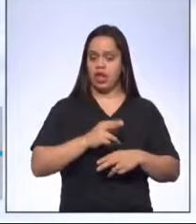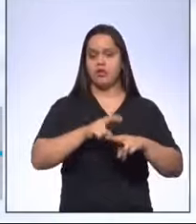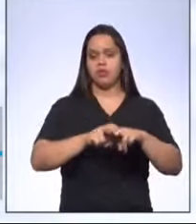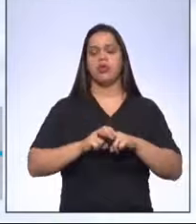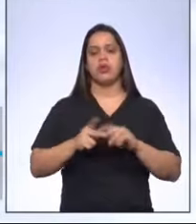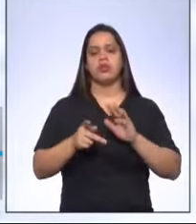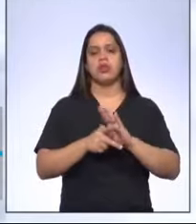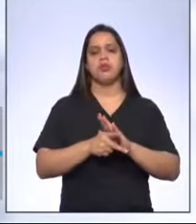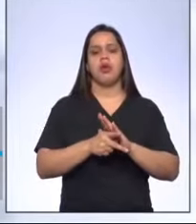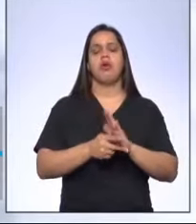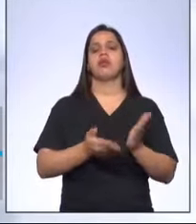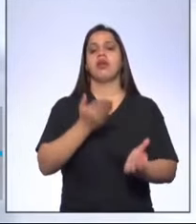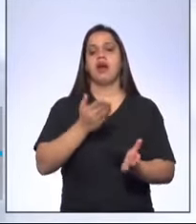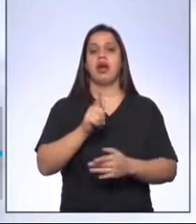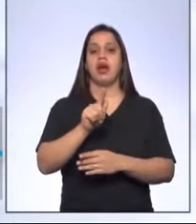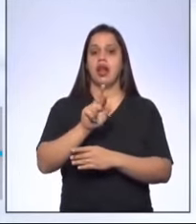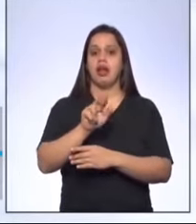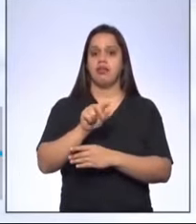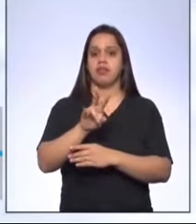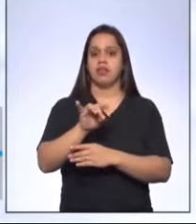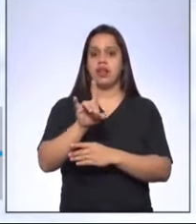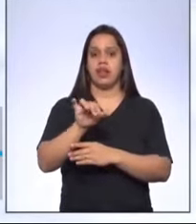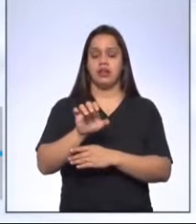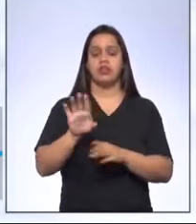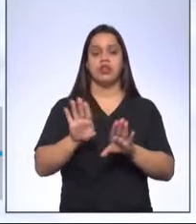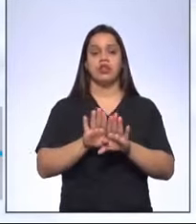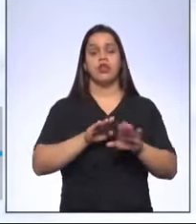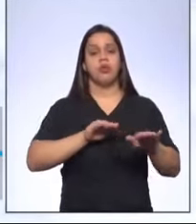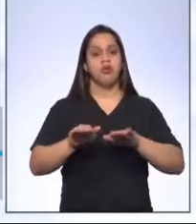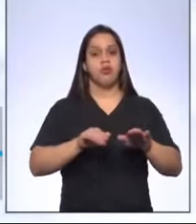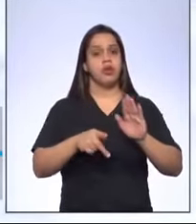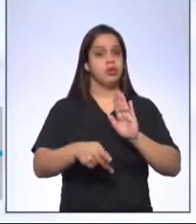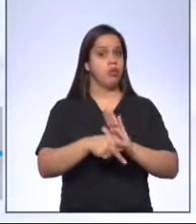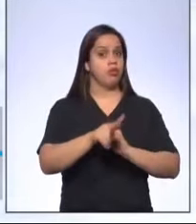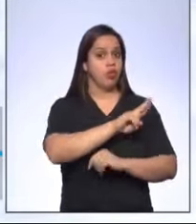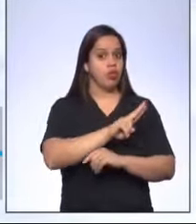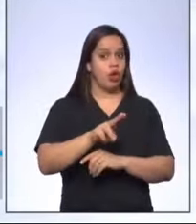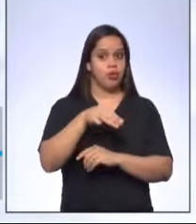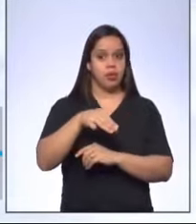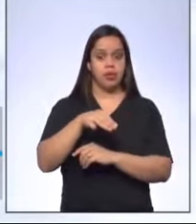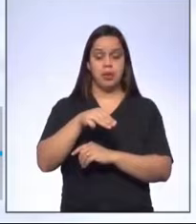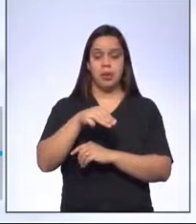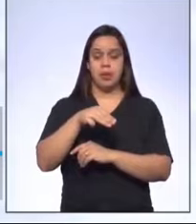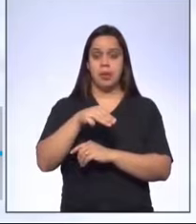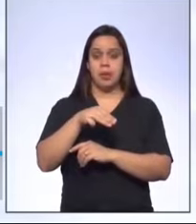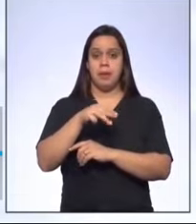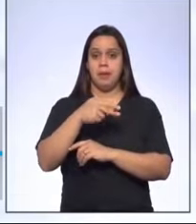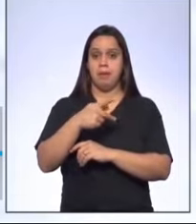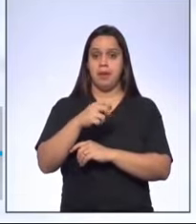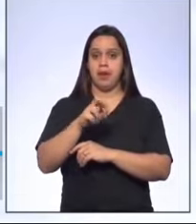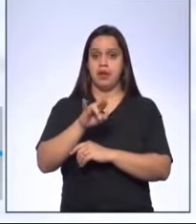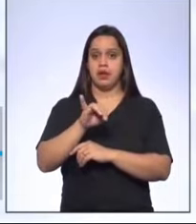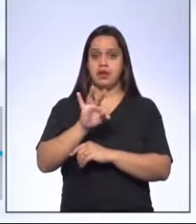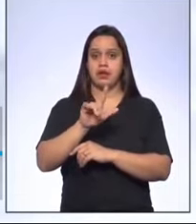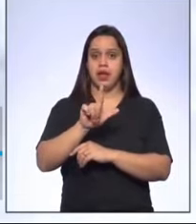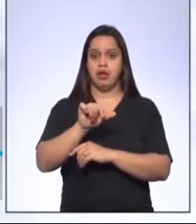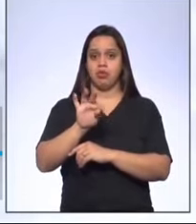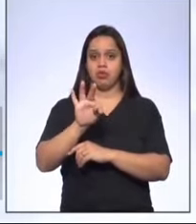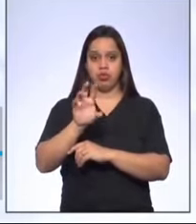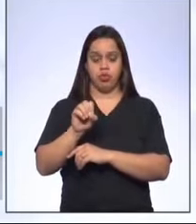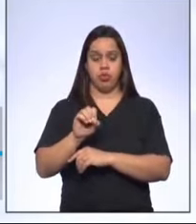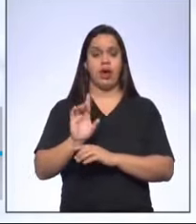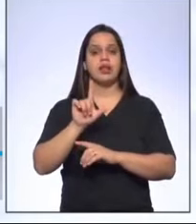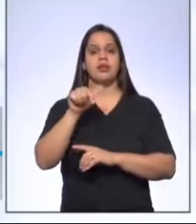vai sendo empurrada para baixo. Esse movimento é chamado de movimento peristáltico. Aí chegou no estômago. Lá no